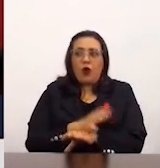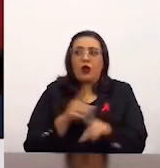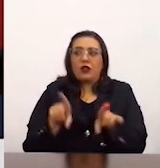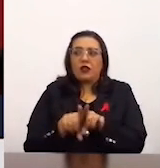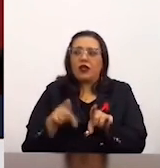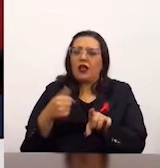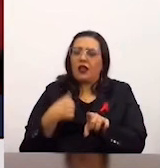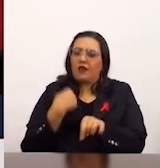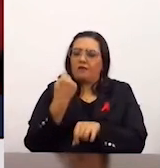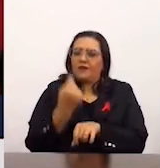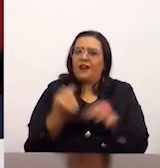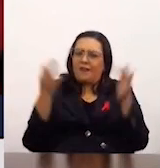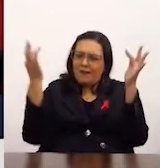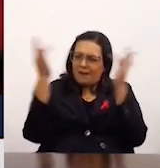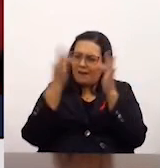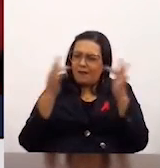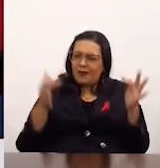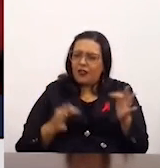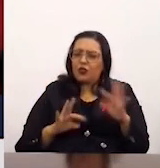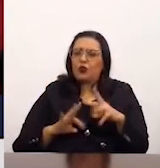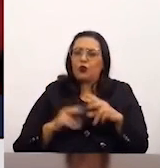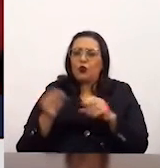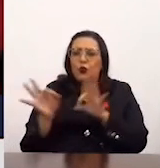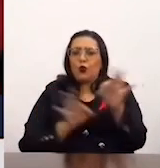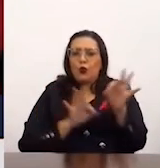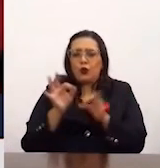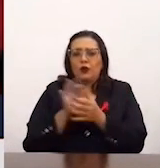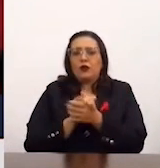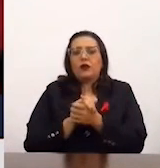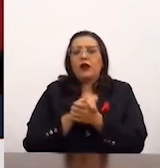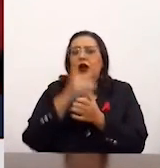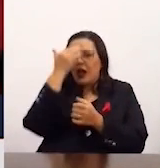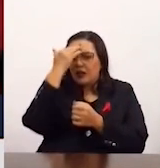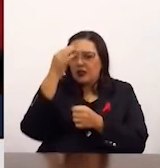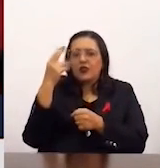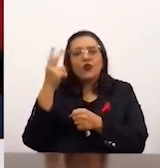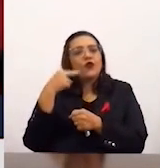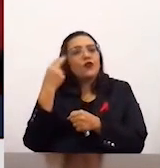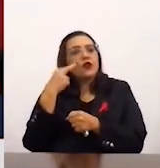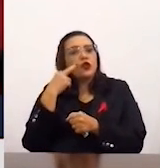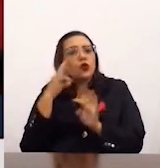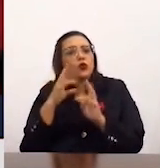de ter participado de todo esse processo e agradeço os senhores vereadores